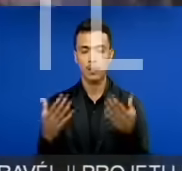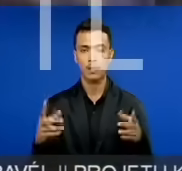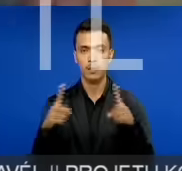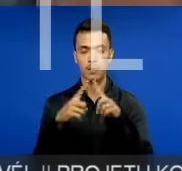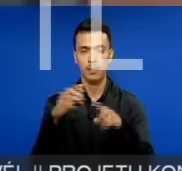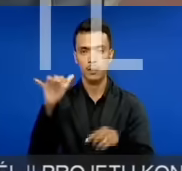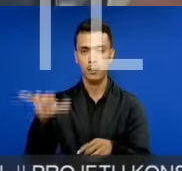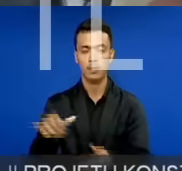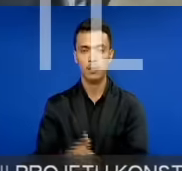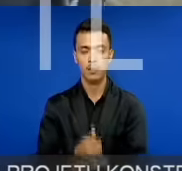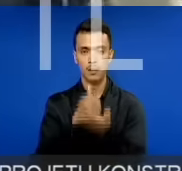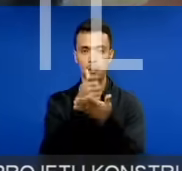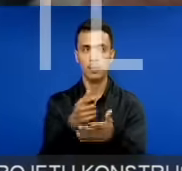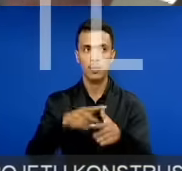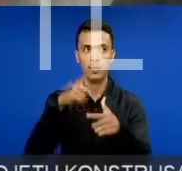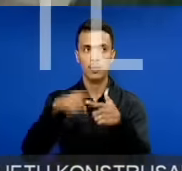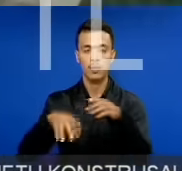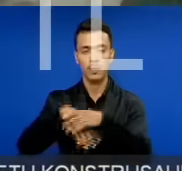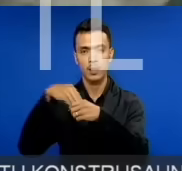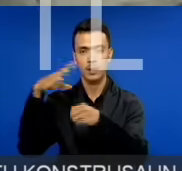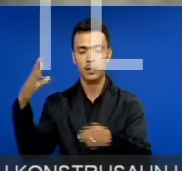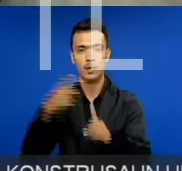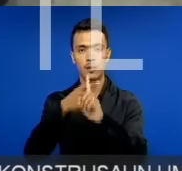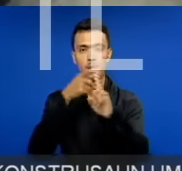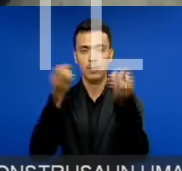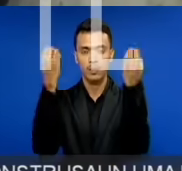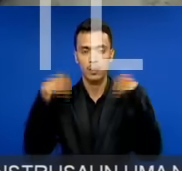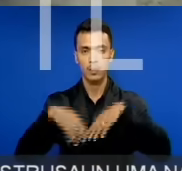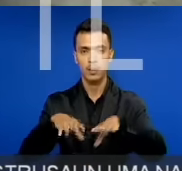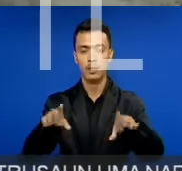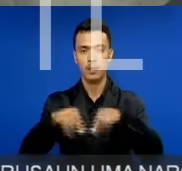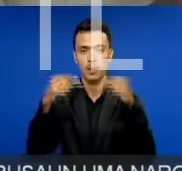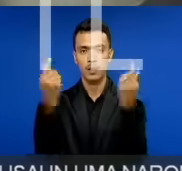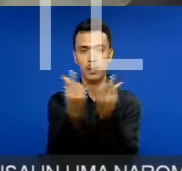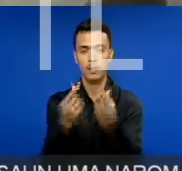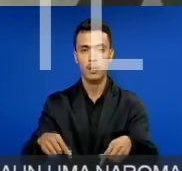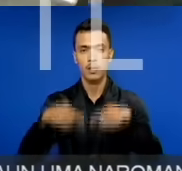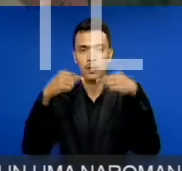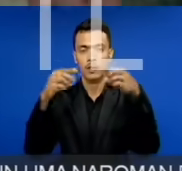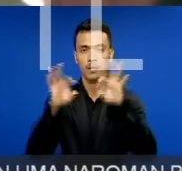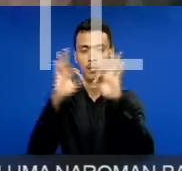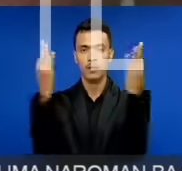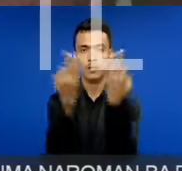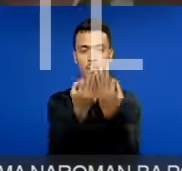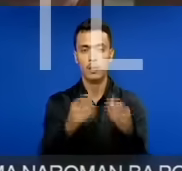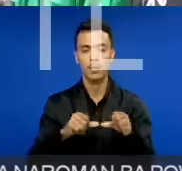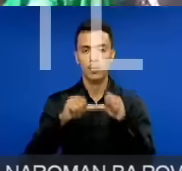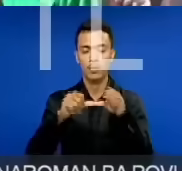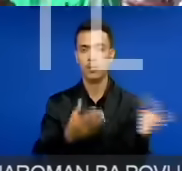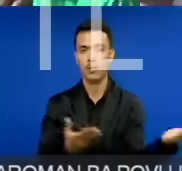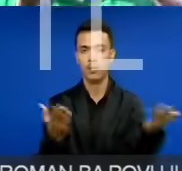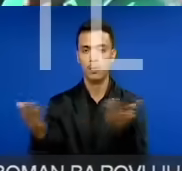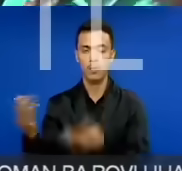ne. Hafoing hasai mati ising husi tasilaran. Equipa entrega keda shuba família, continua lori ba mortuário Hospital